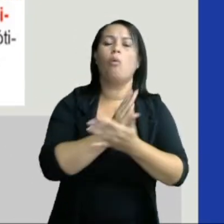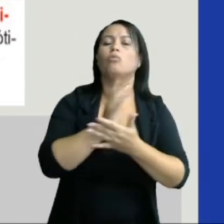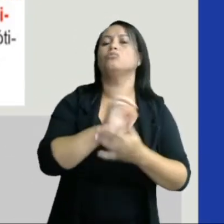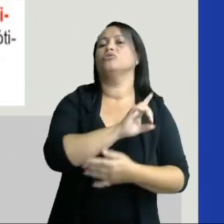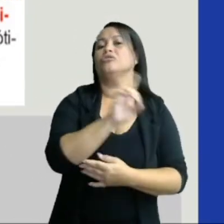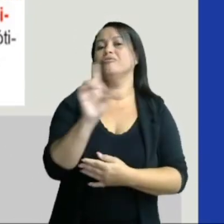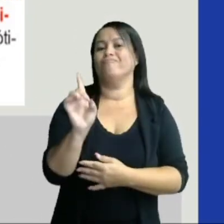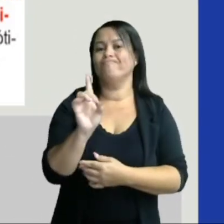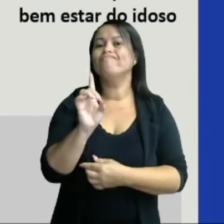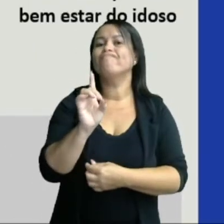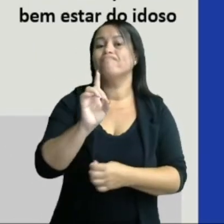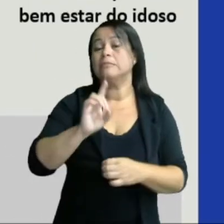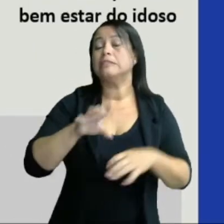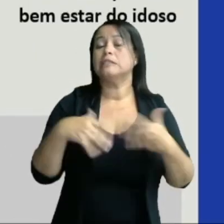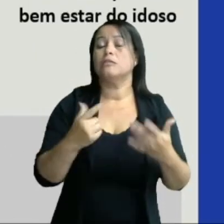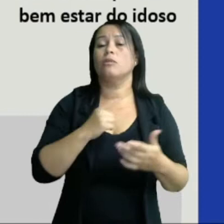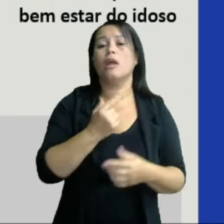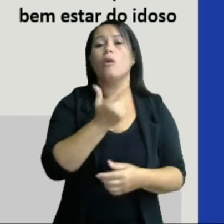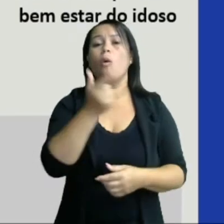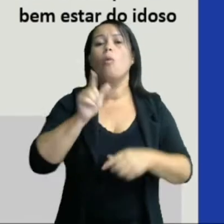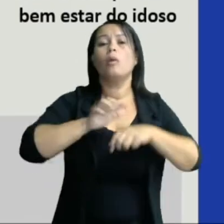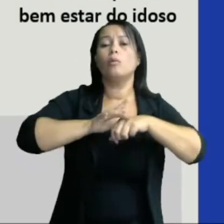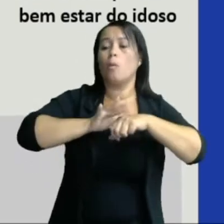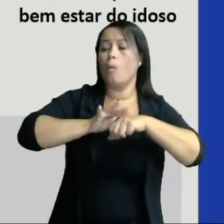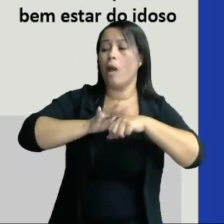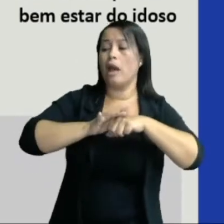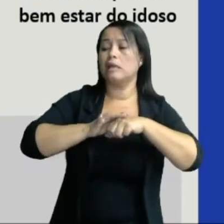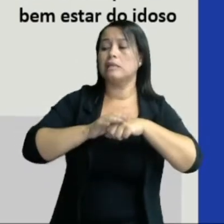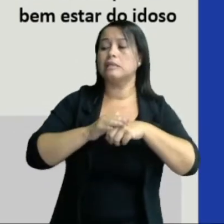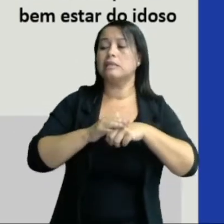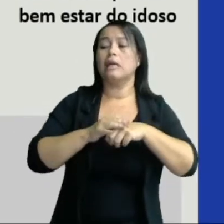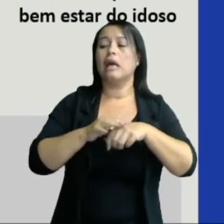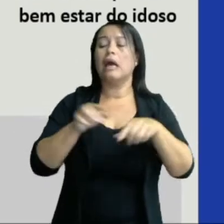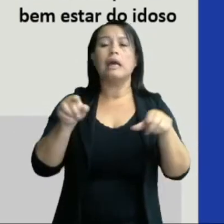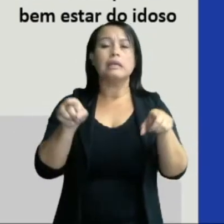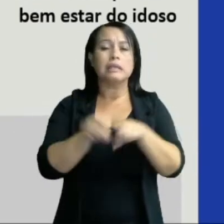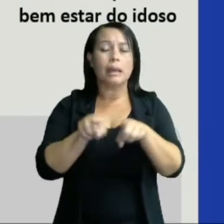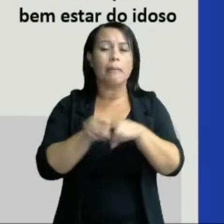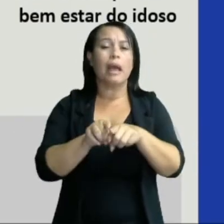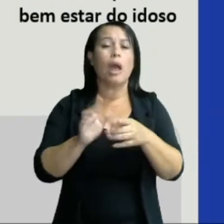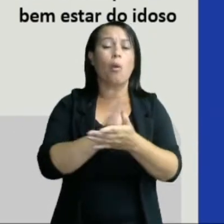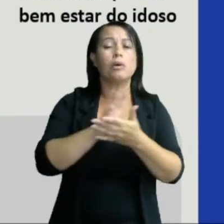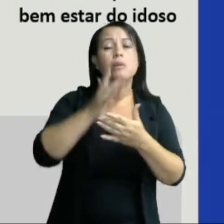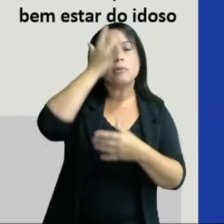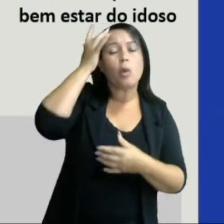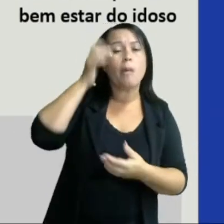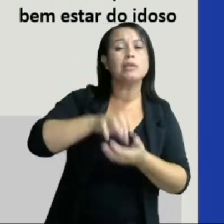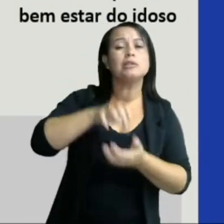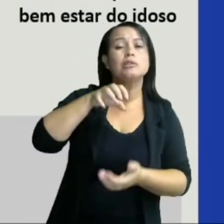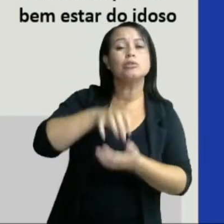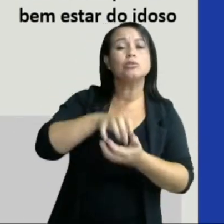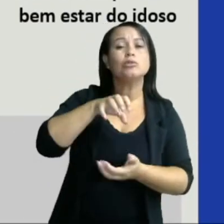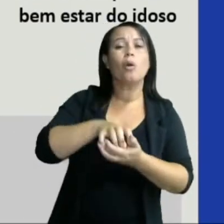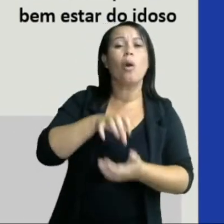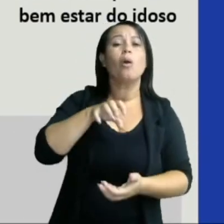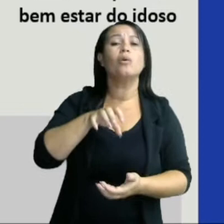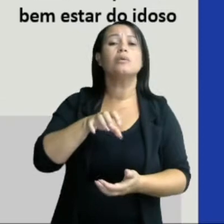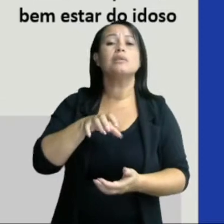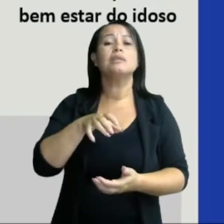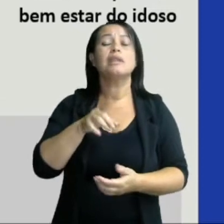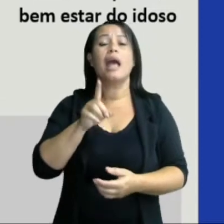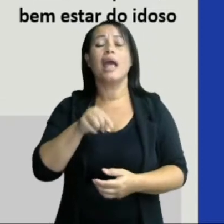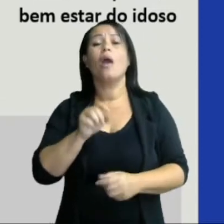dias. Uma outra doença que acomete mais as pessoas mais idosas é a doença